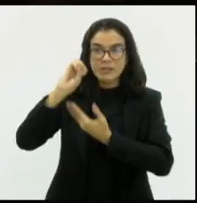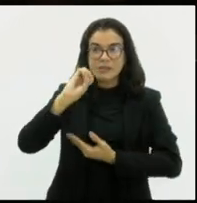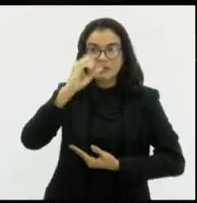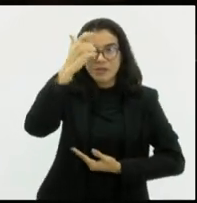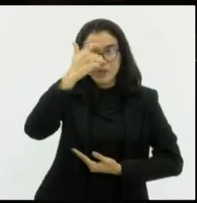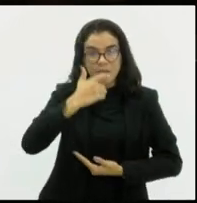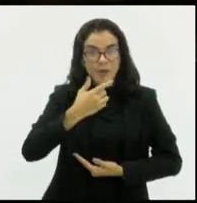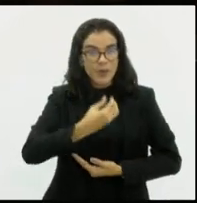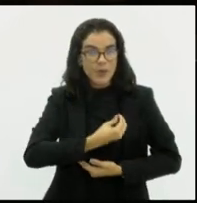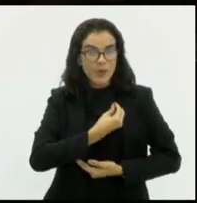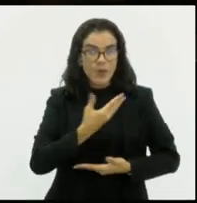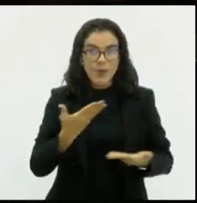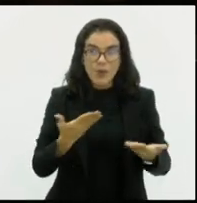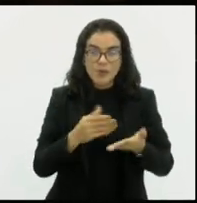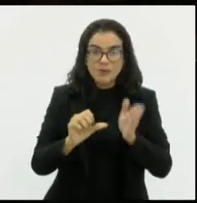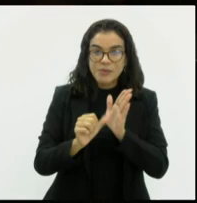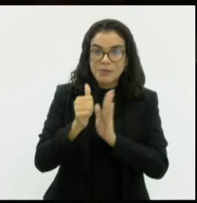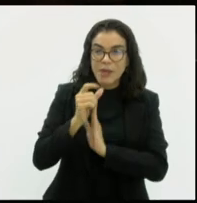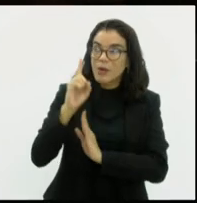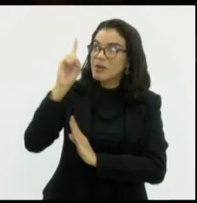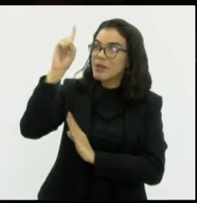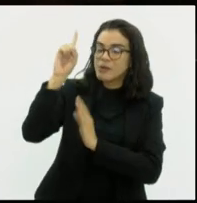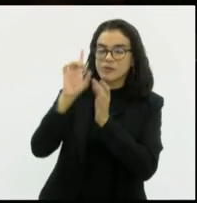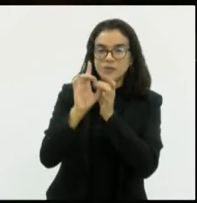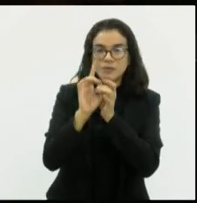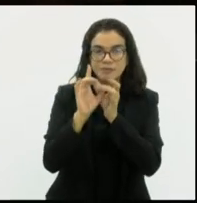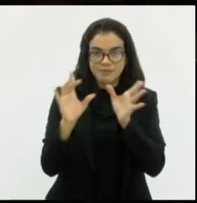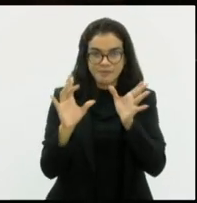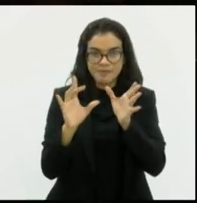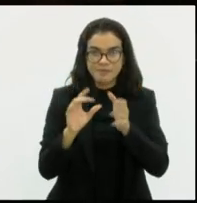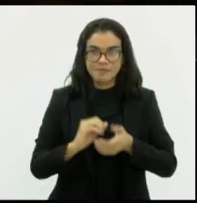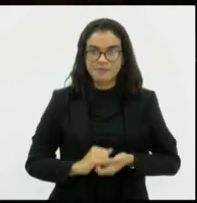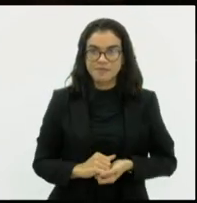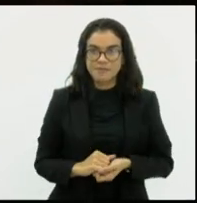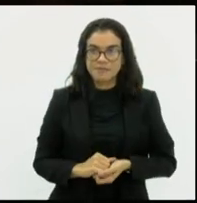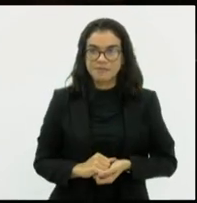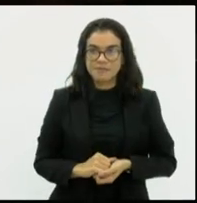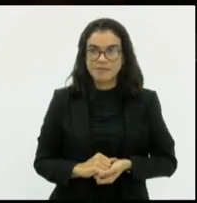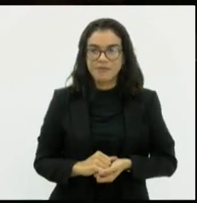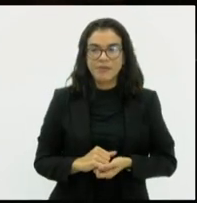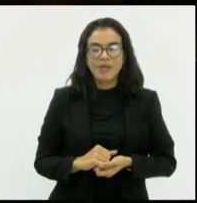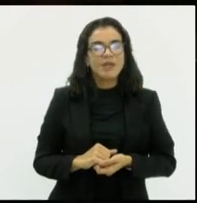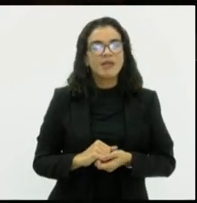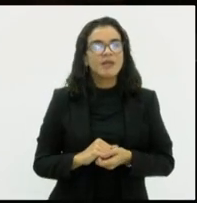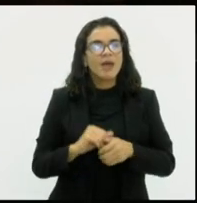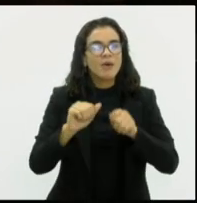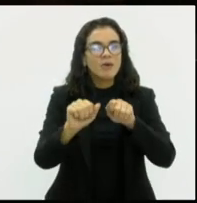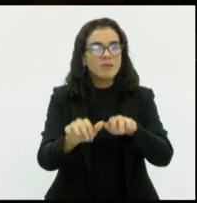porque ele primeiramente permitiu. E é uma sessão solene